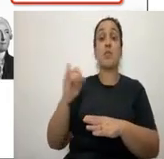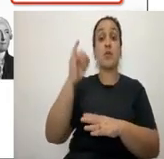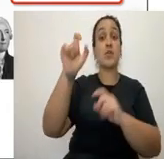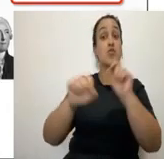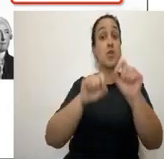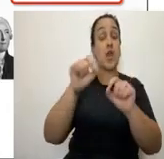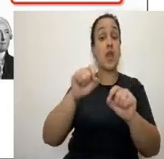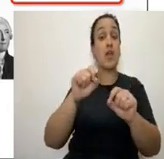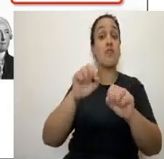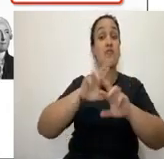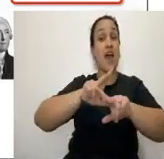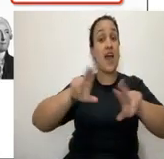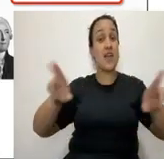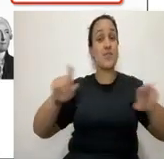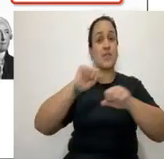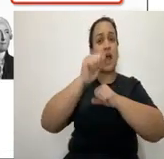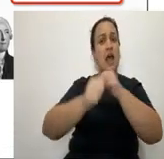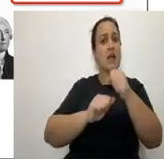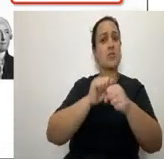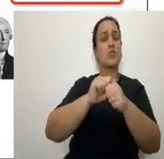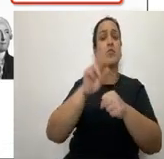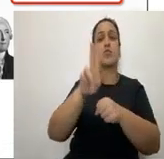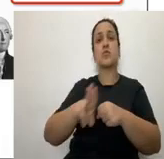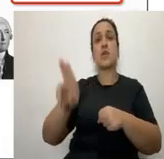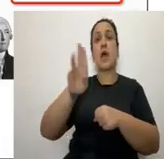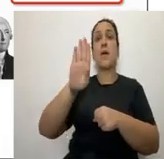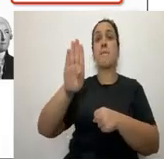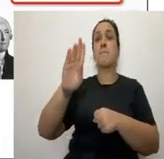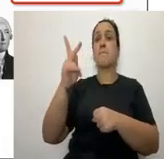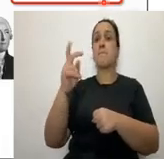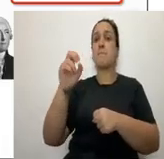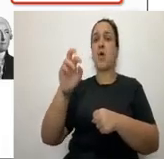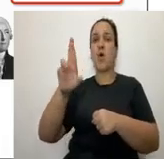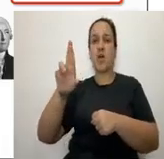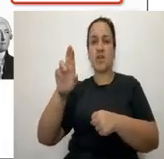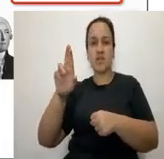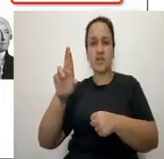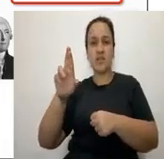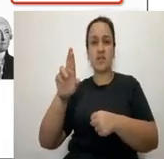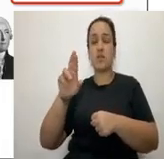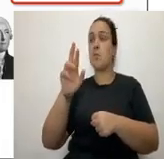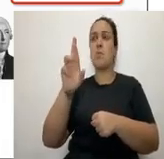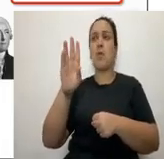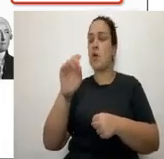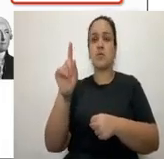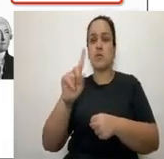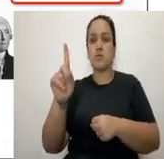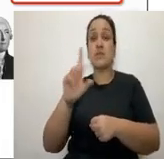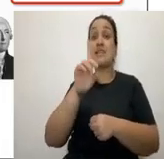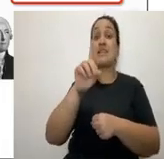que muito dos átomos a gente vai utilizar tanto o método de Bohr,